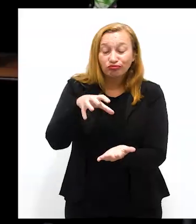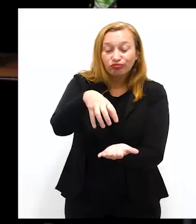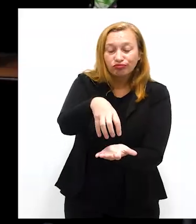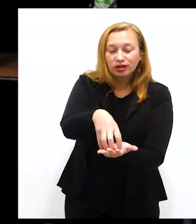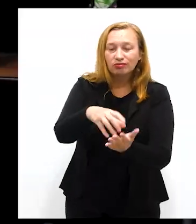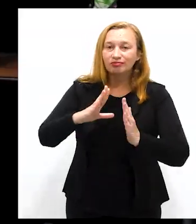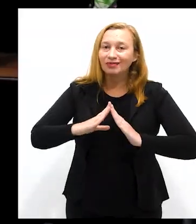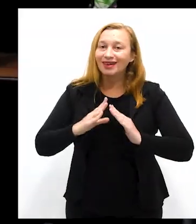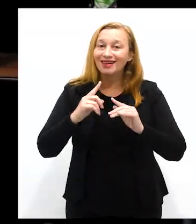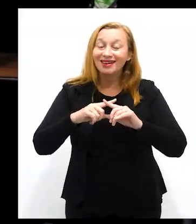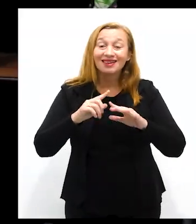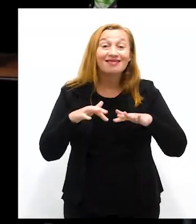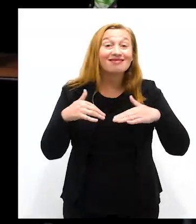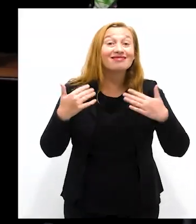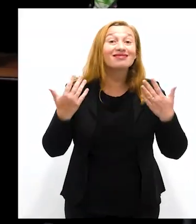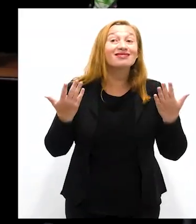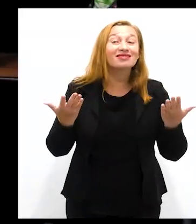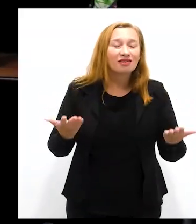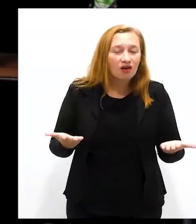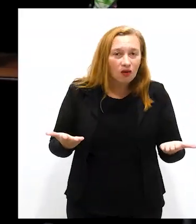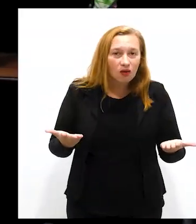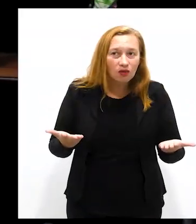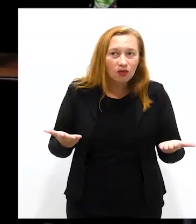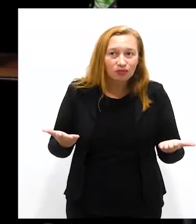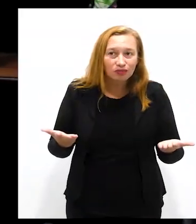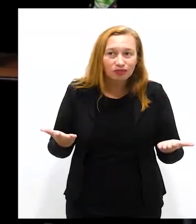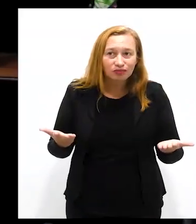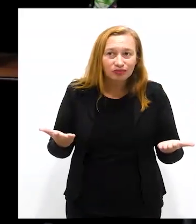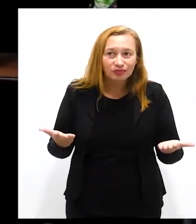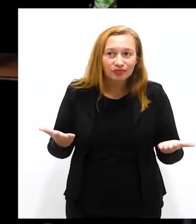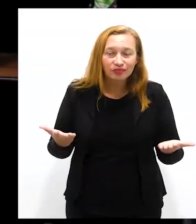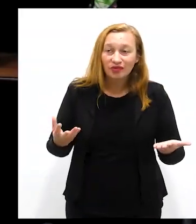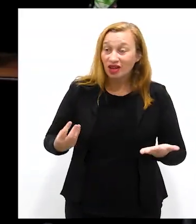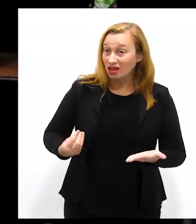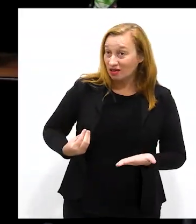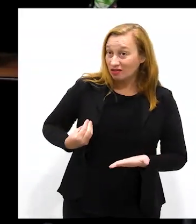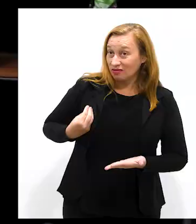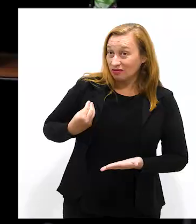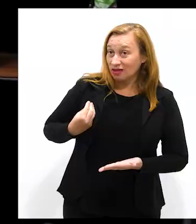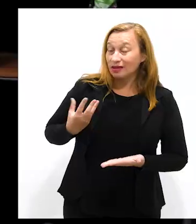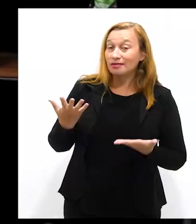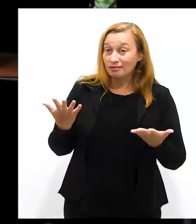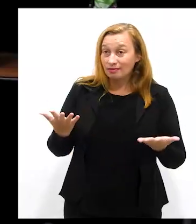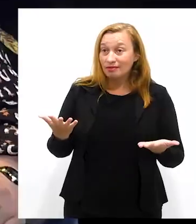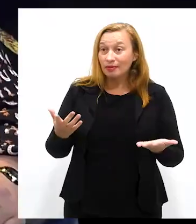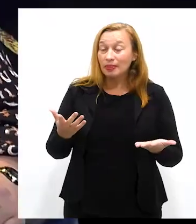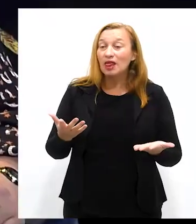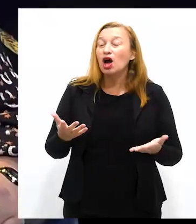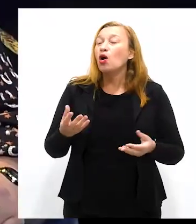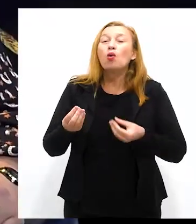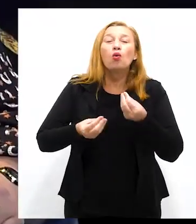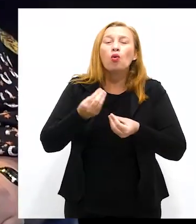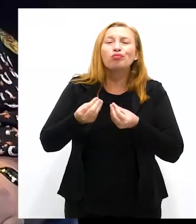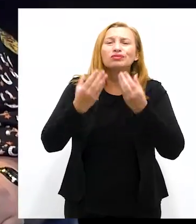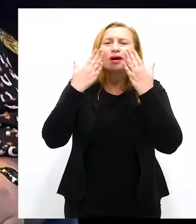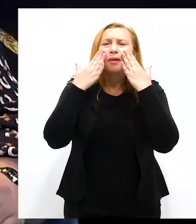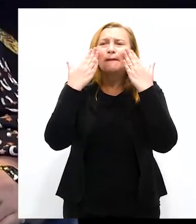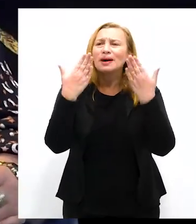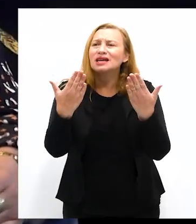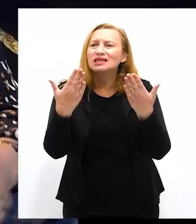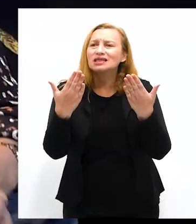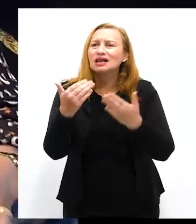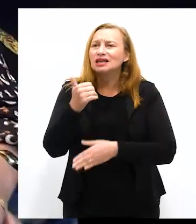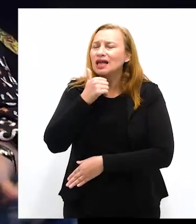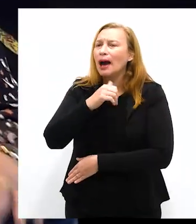da igreja. Então, o pessoal todo vira e aquele... Vocês já fizeram chorando, essa